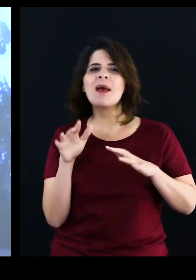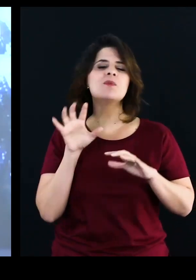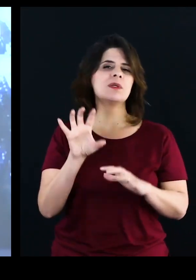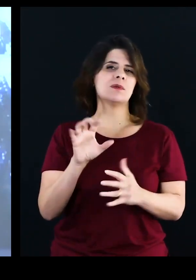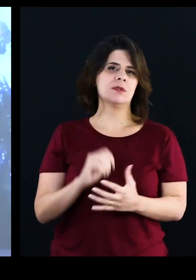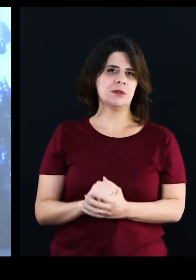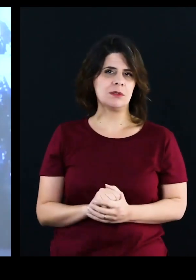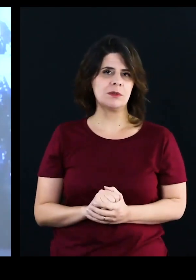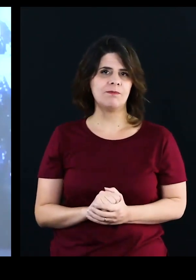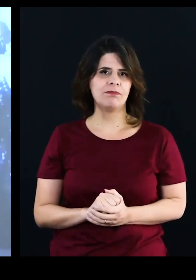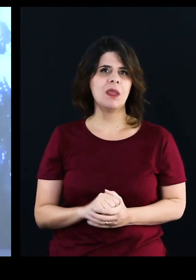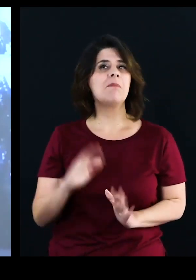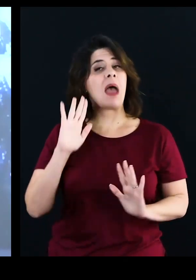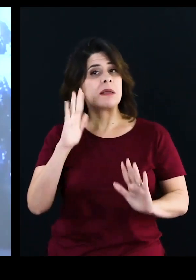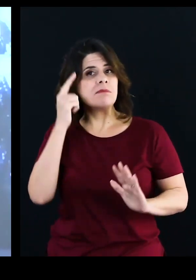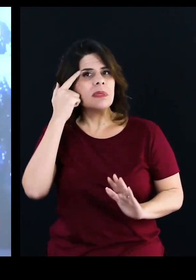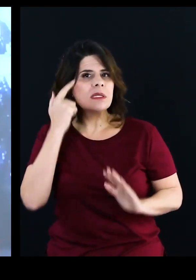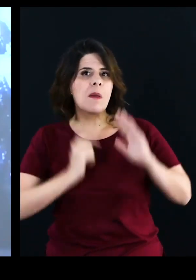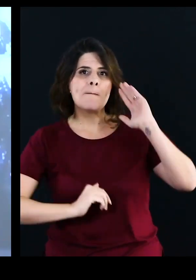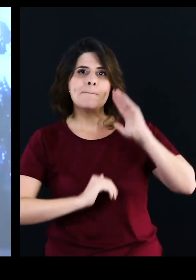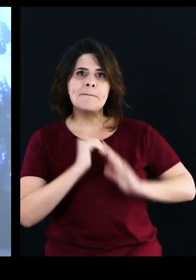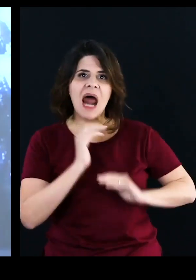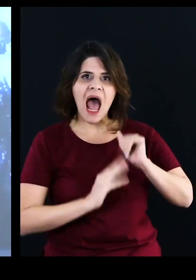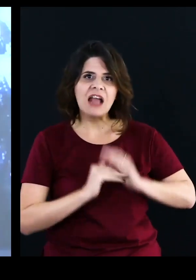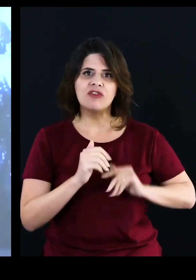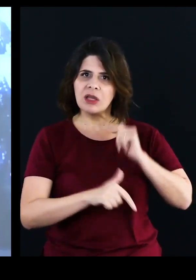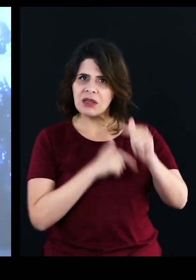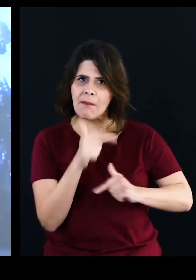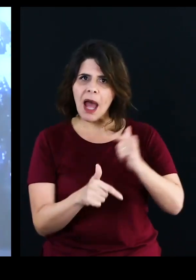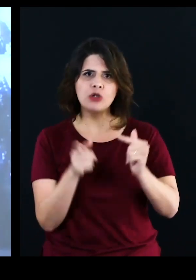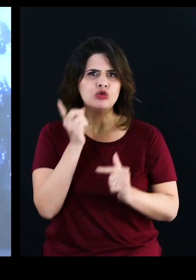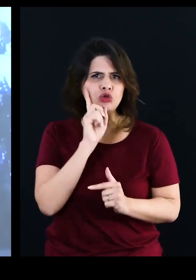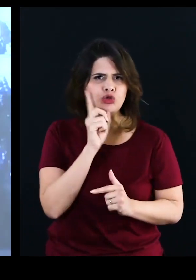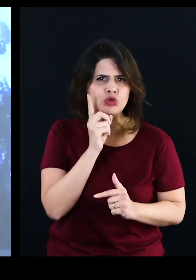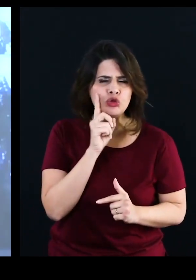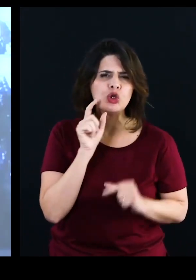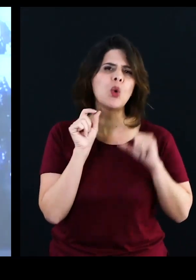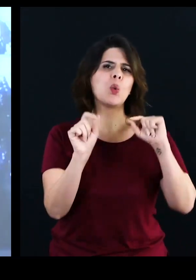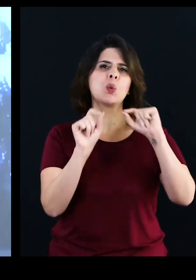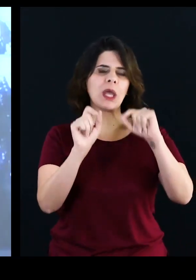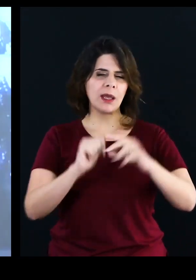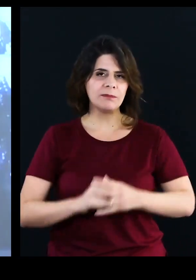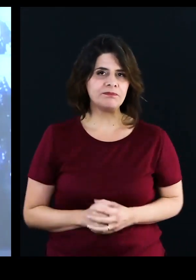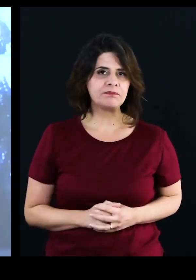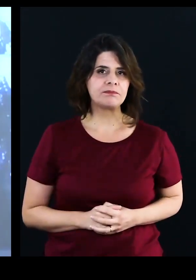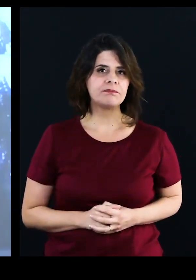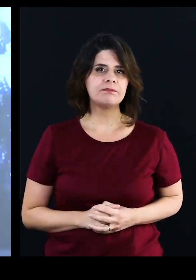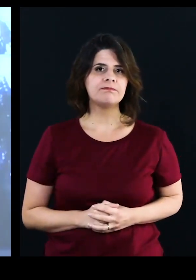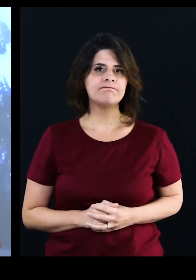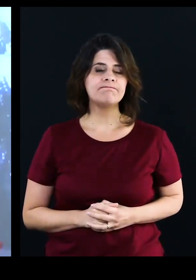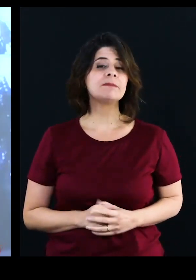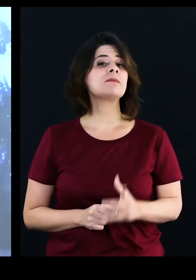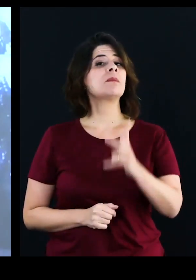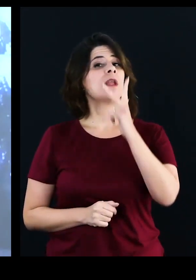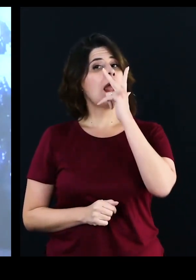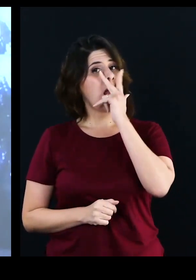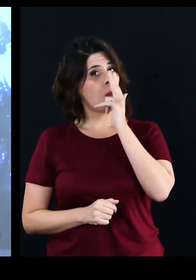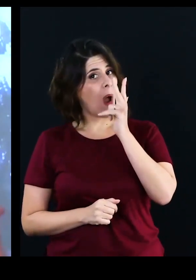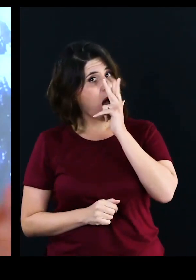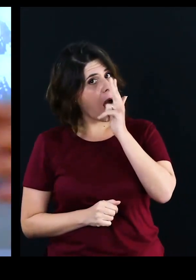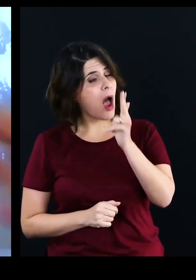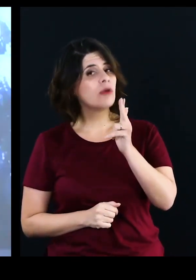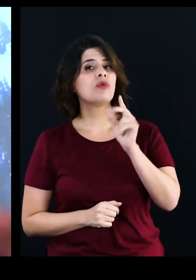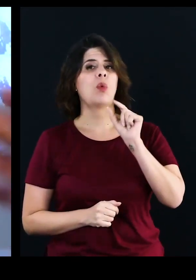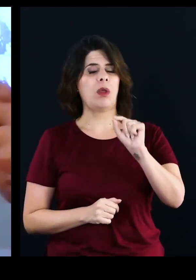num plano mais do trabalho, do dia a dia, eu acho que aquela visão de que